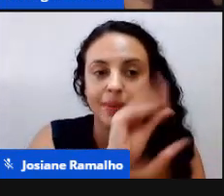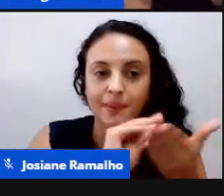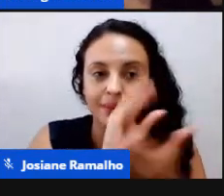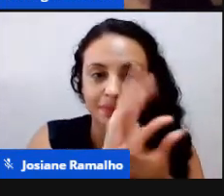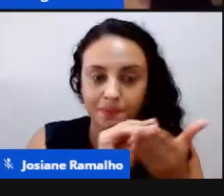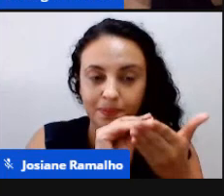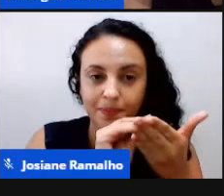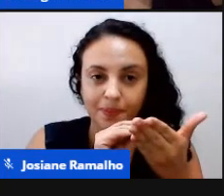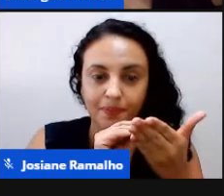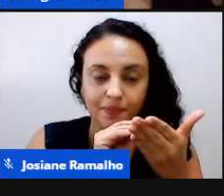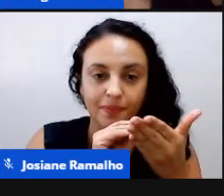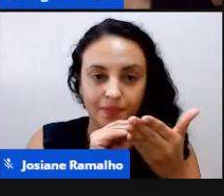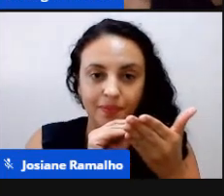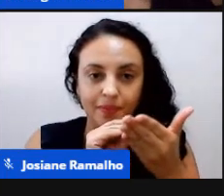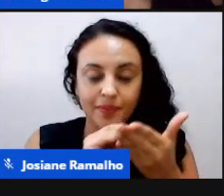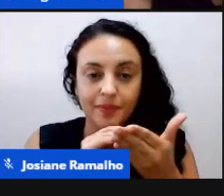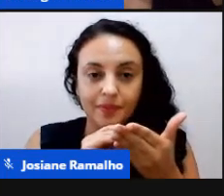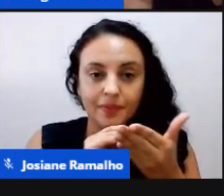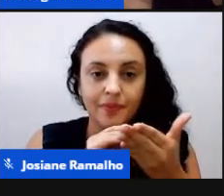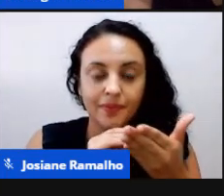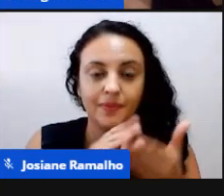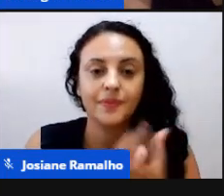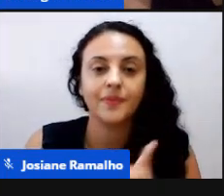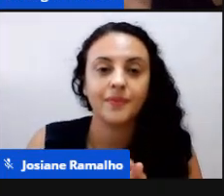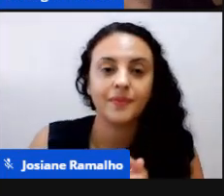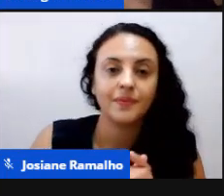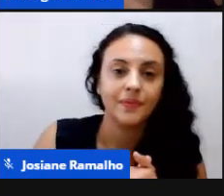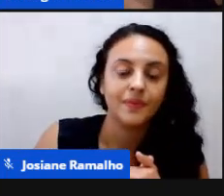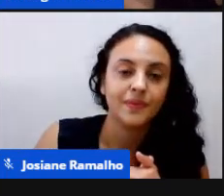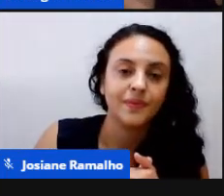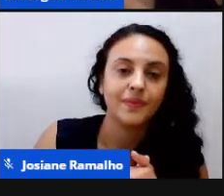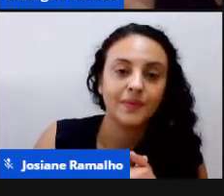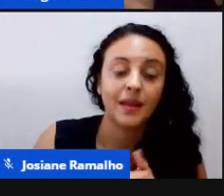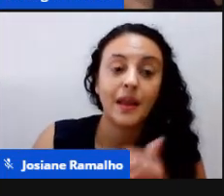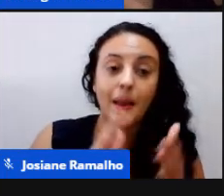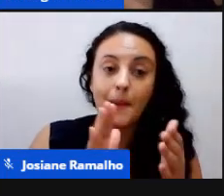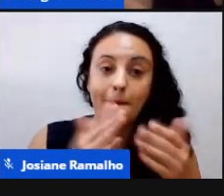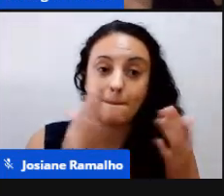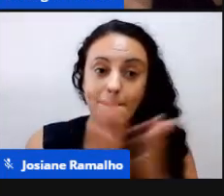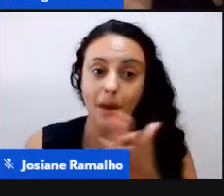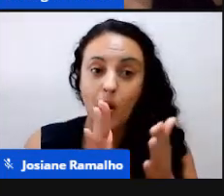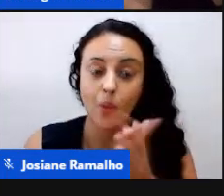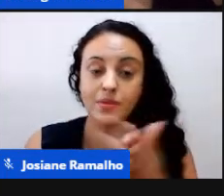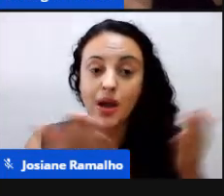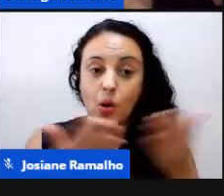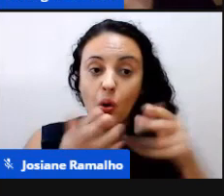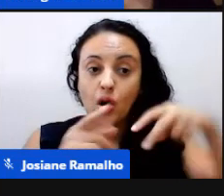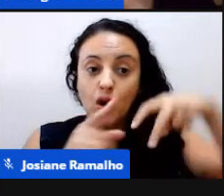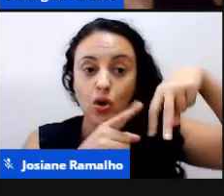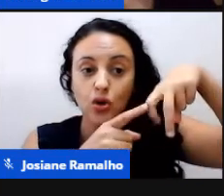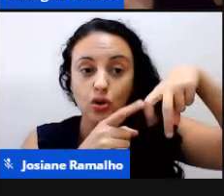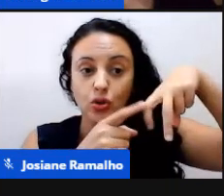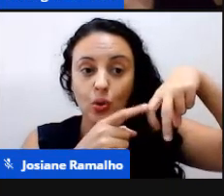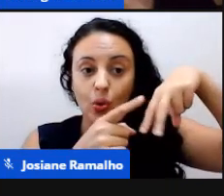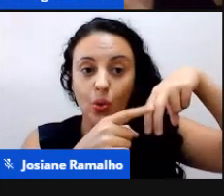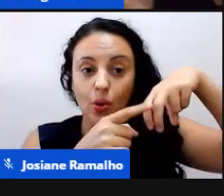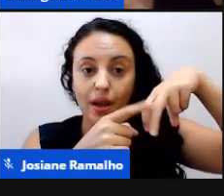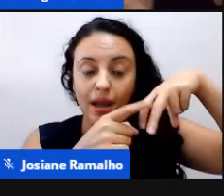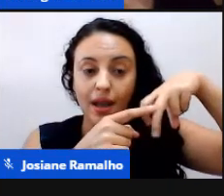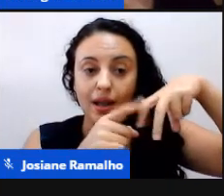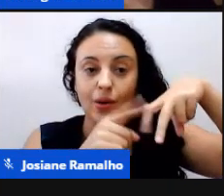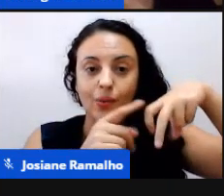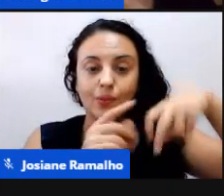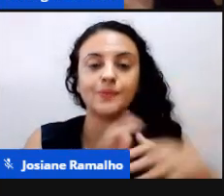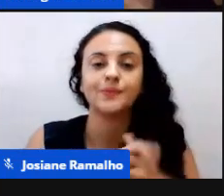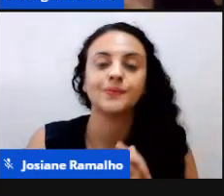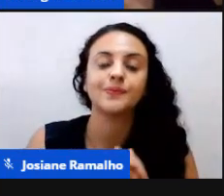aos pouquinhos mais difícil vai ficar. Depois das palmas, o joelho eu vou dobrar. Vai, levanta as